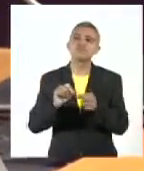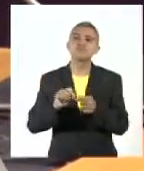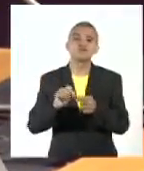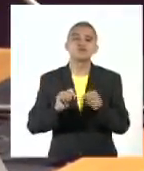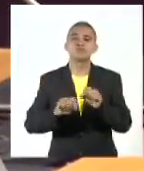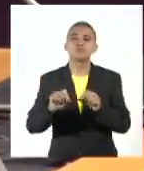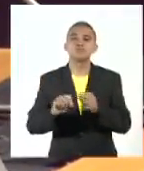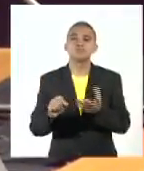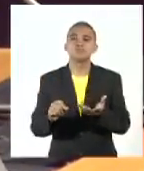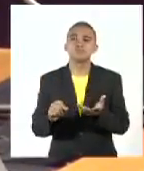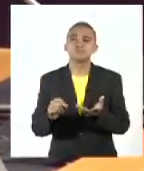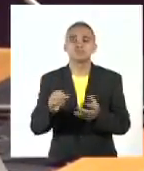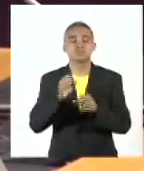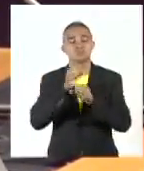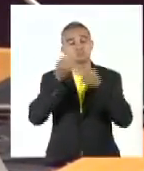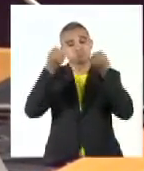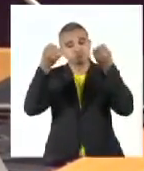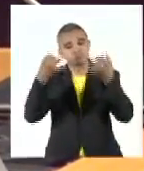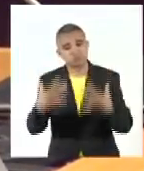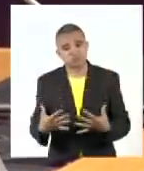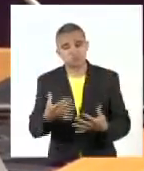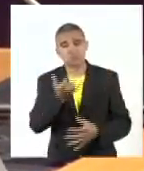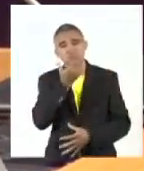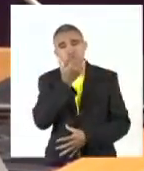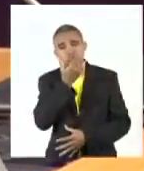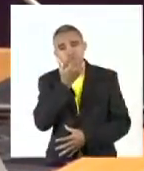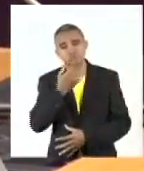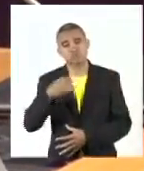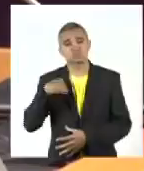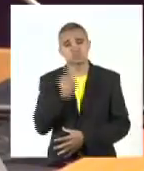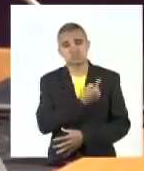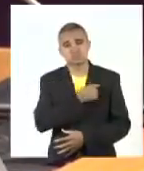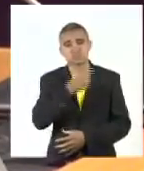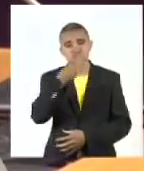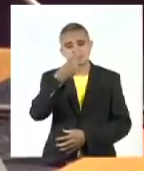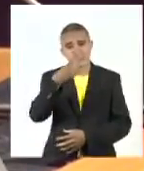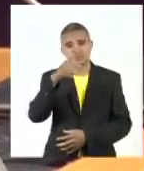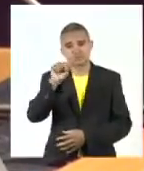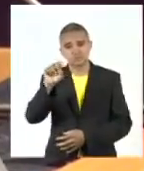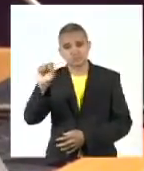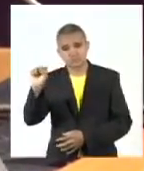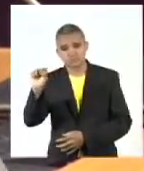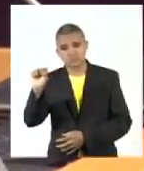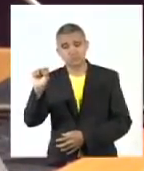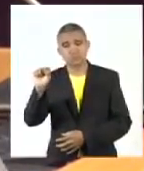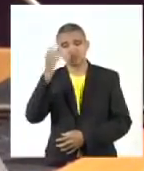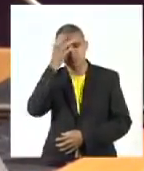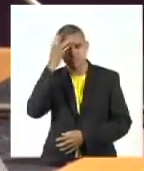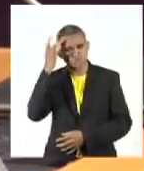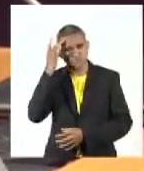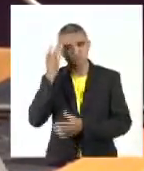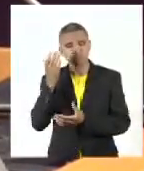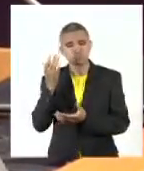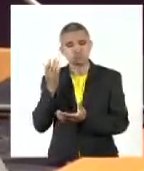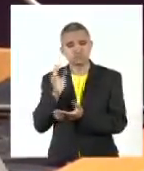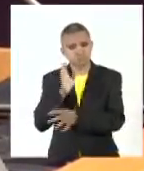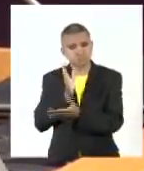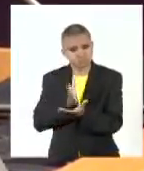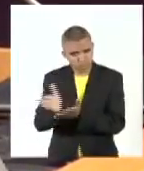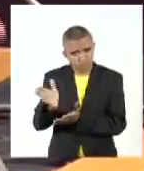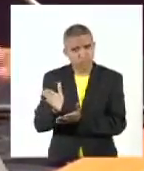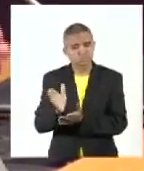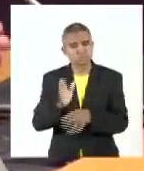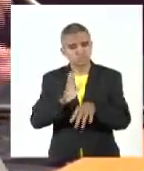chegar e falar, olha, meus amigos, nós tivemos 388 concursandos que foram